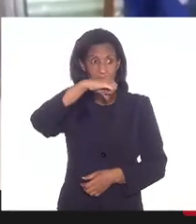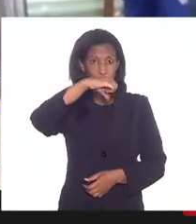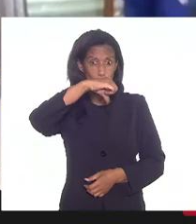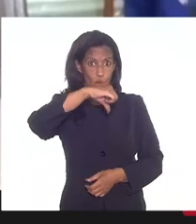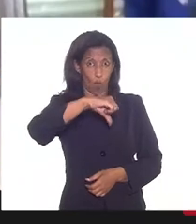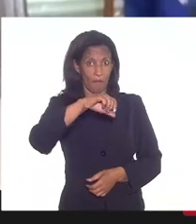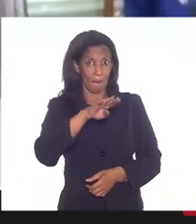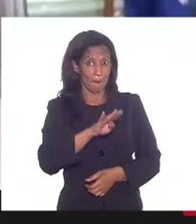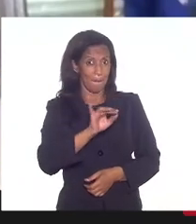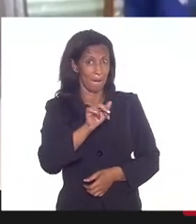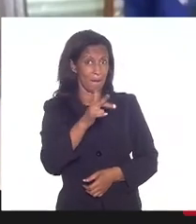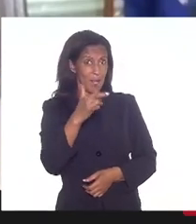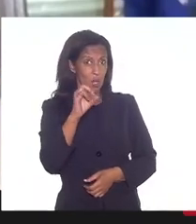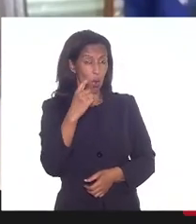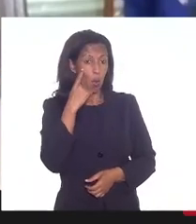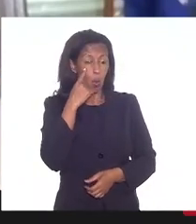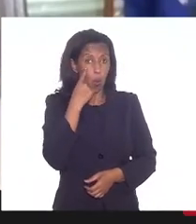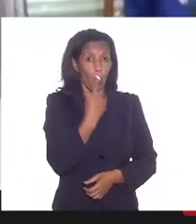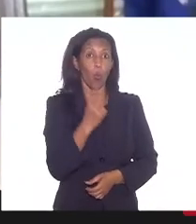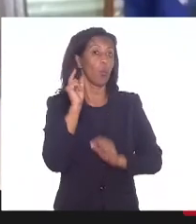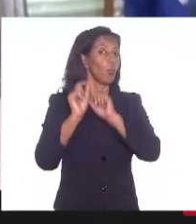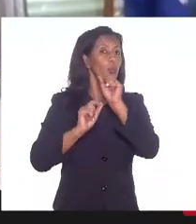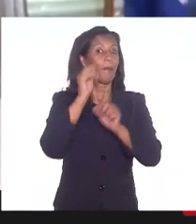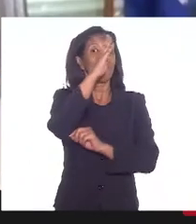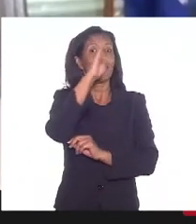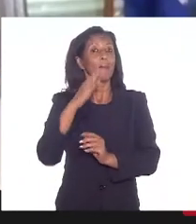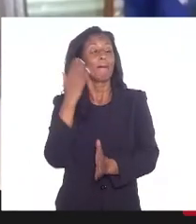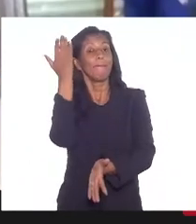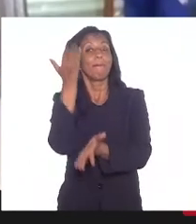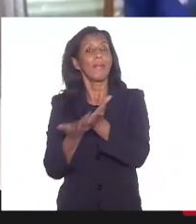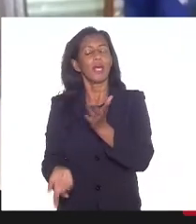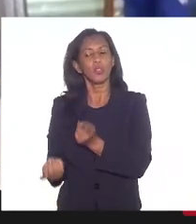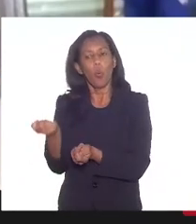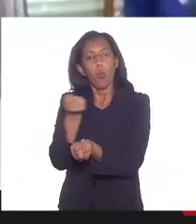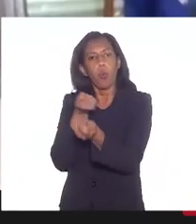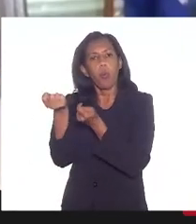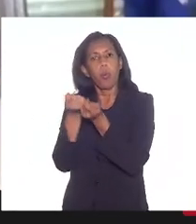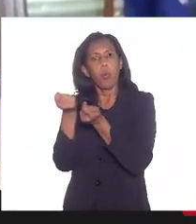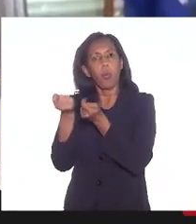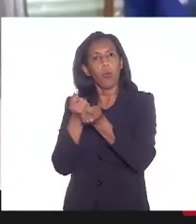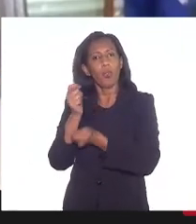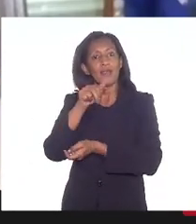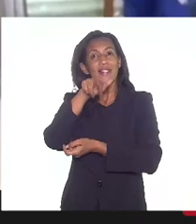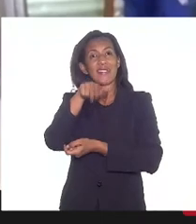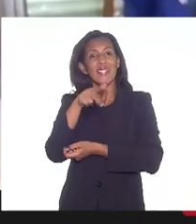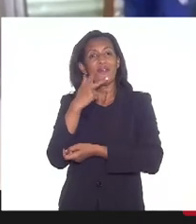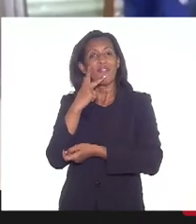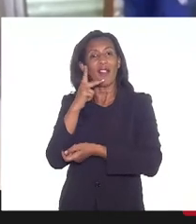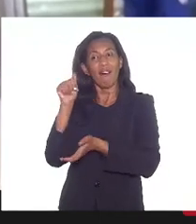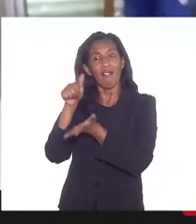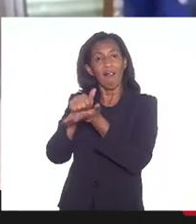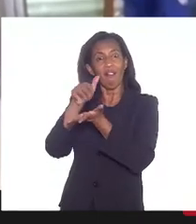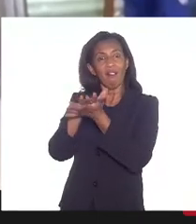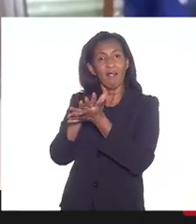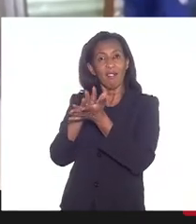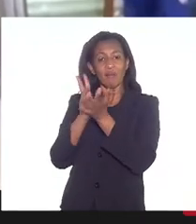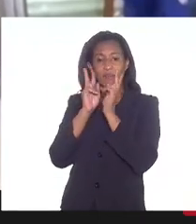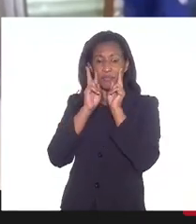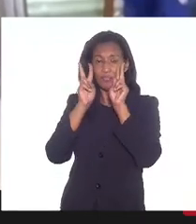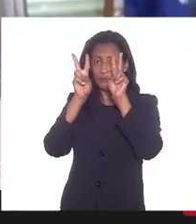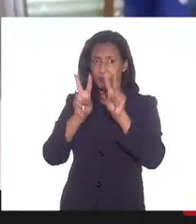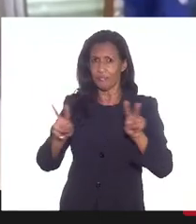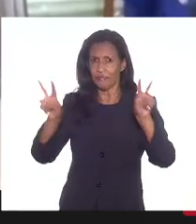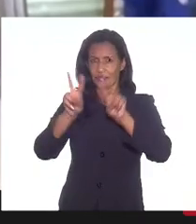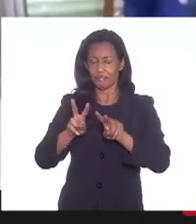só o que o Brasil perde, além de dolarizar essa economia, sem falar as outras externalidades do ponto de vista de dispêndio de